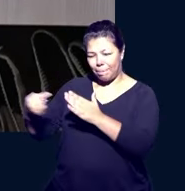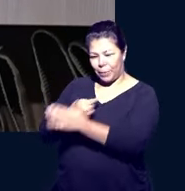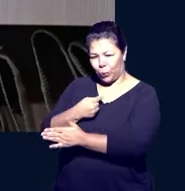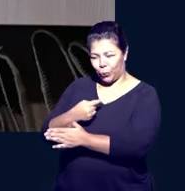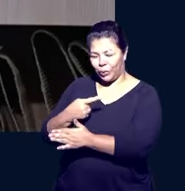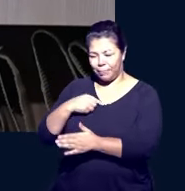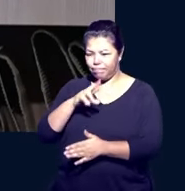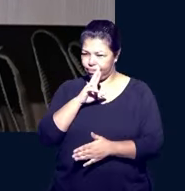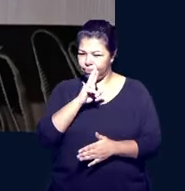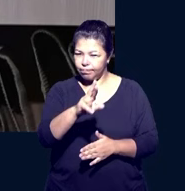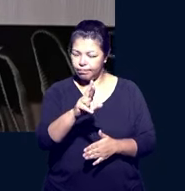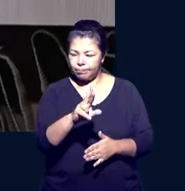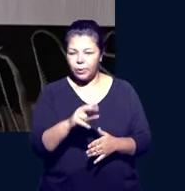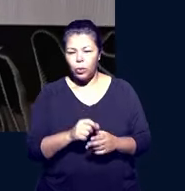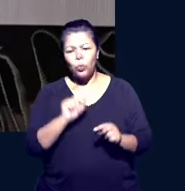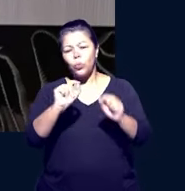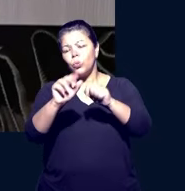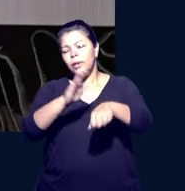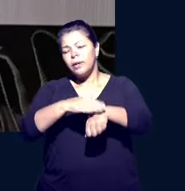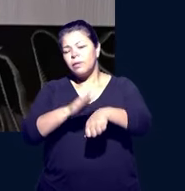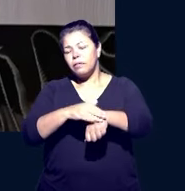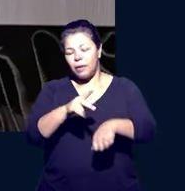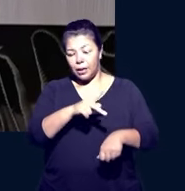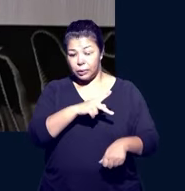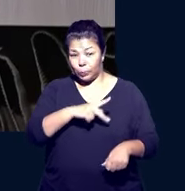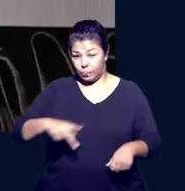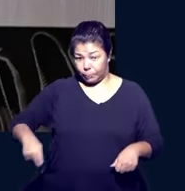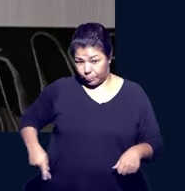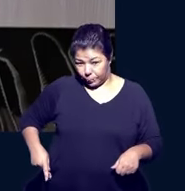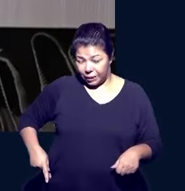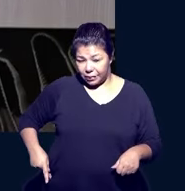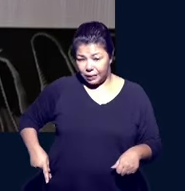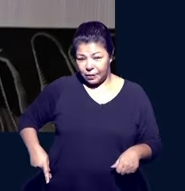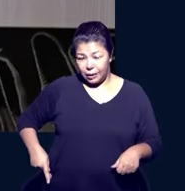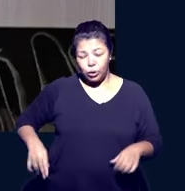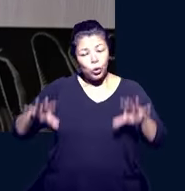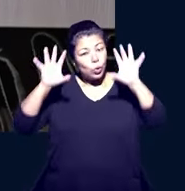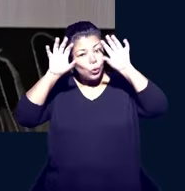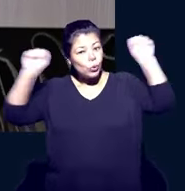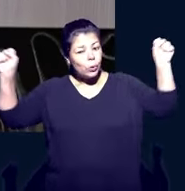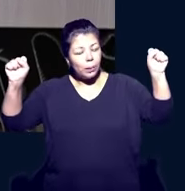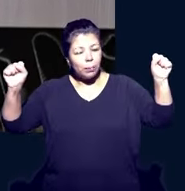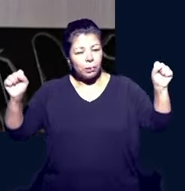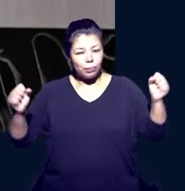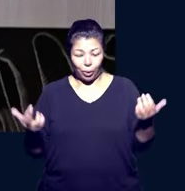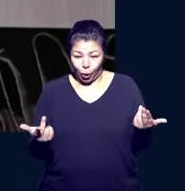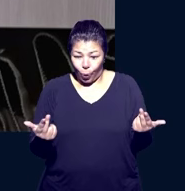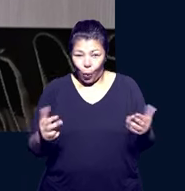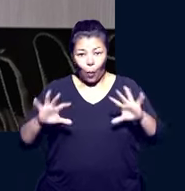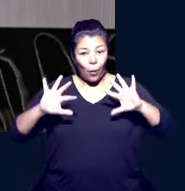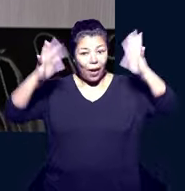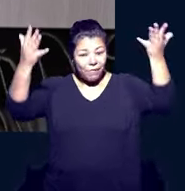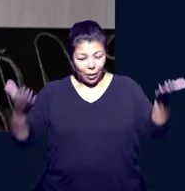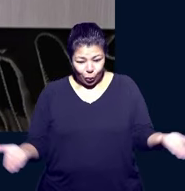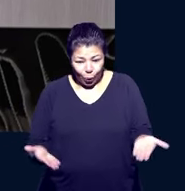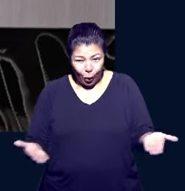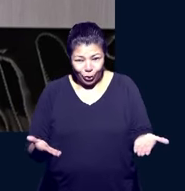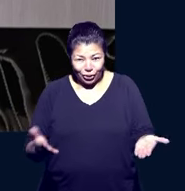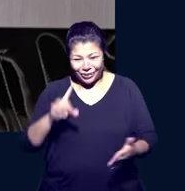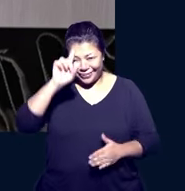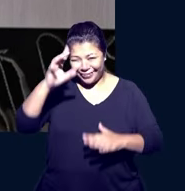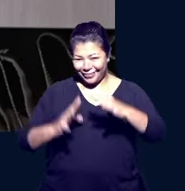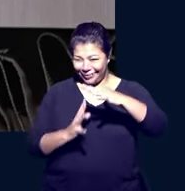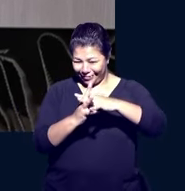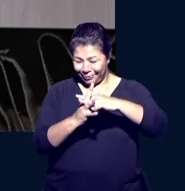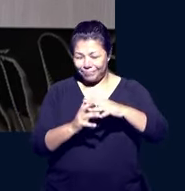faz o presidente do Supremo Tribunal Federal num evento como esse e a resposta é são três os poderes da